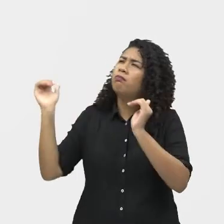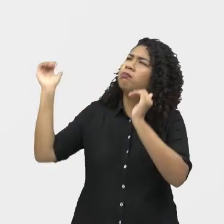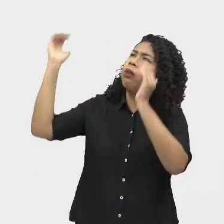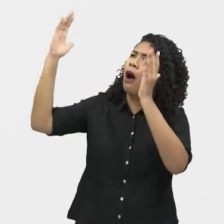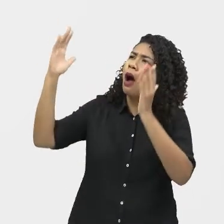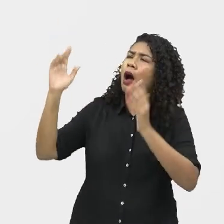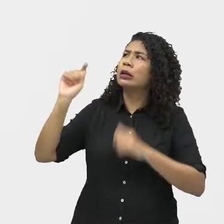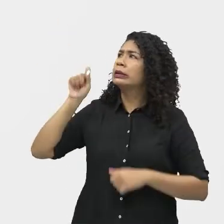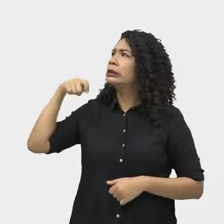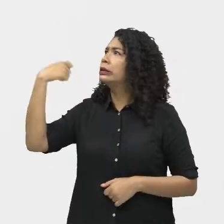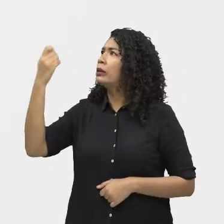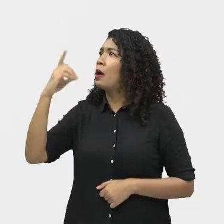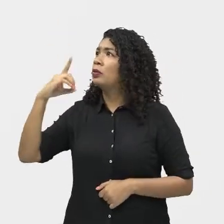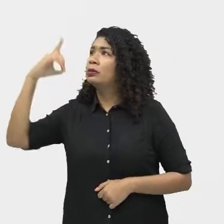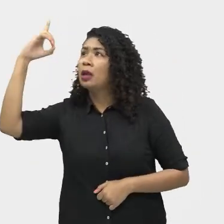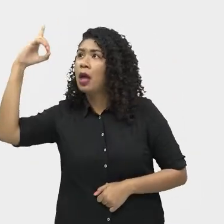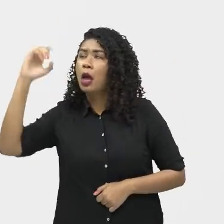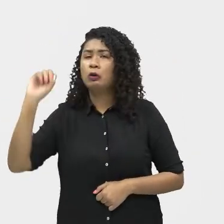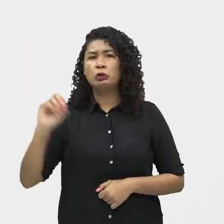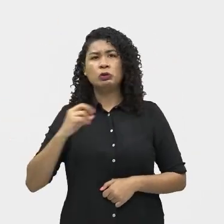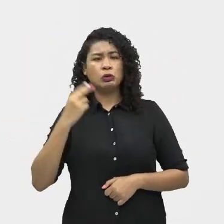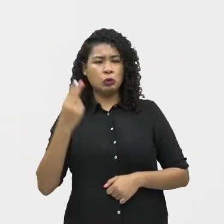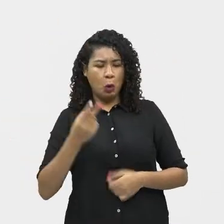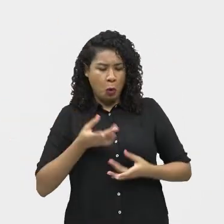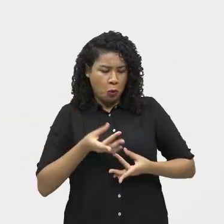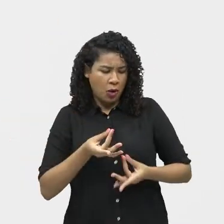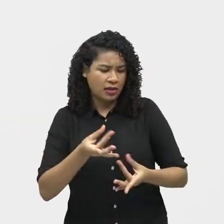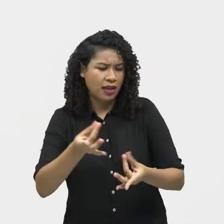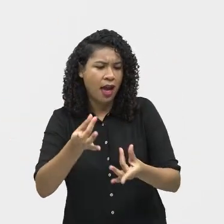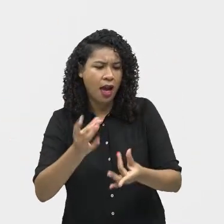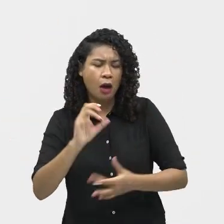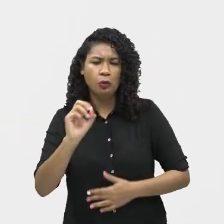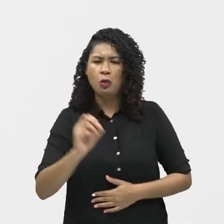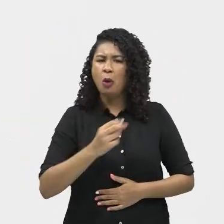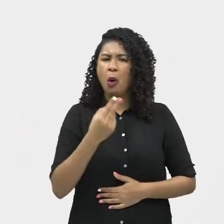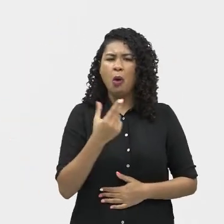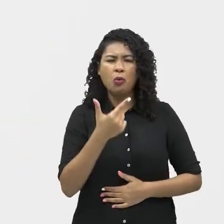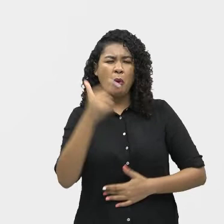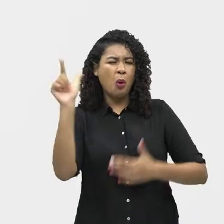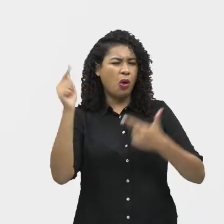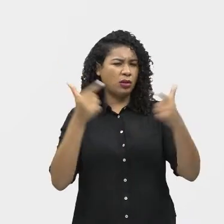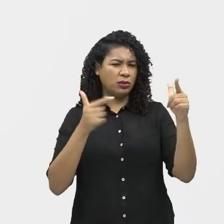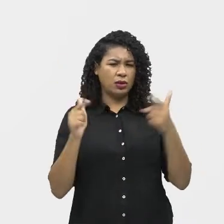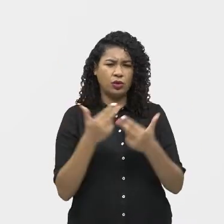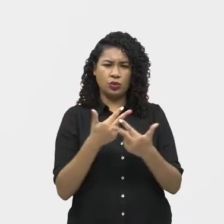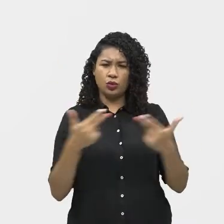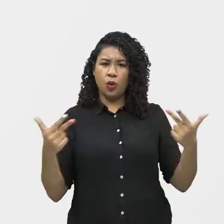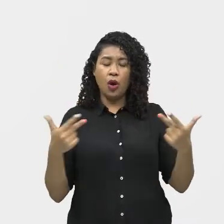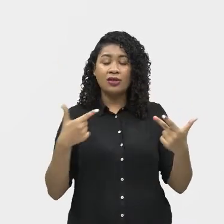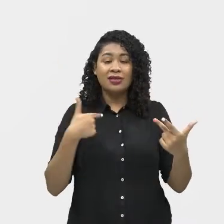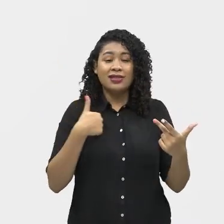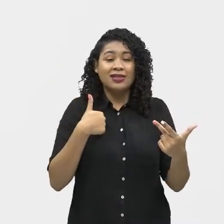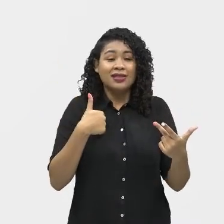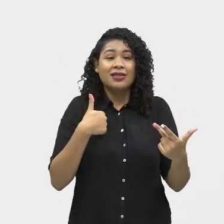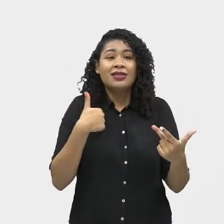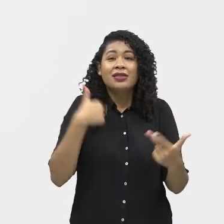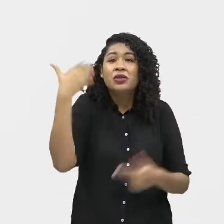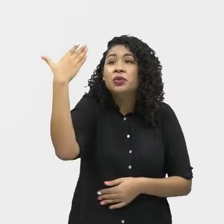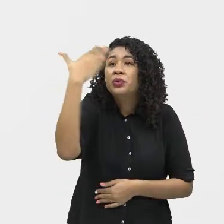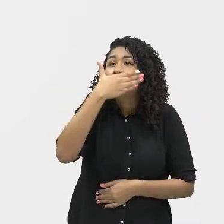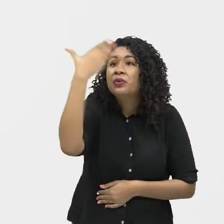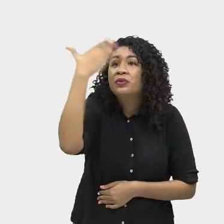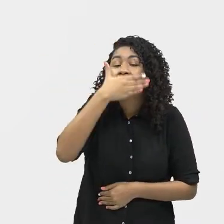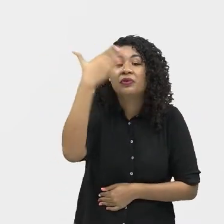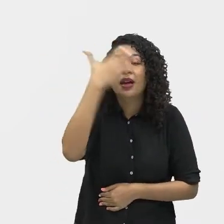o sobrenatural, né? Toda experiência que me transcende, que vai além desse campo